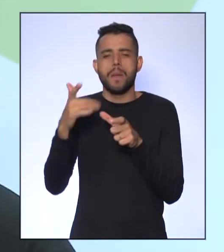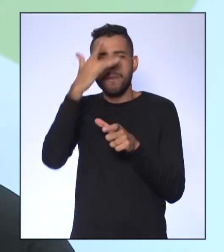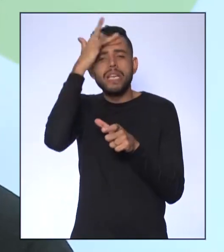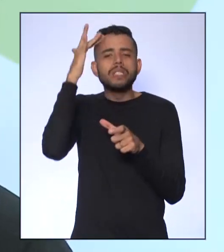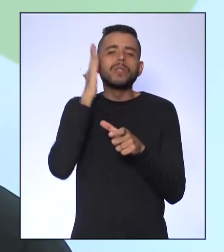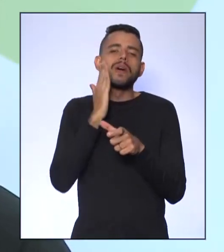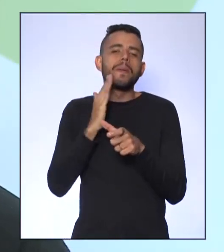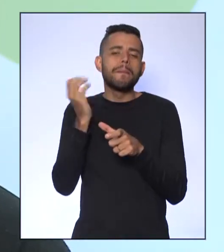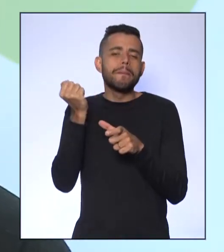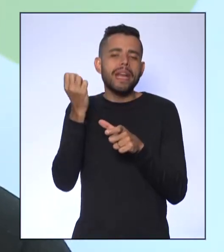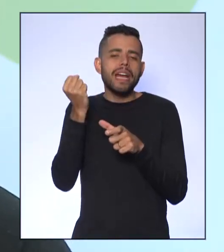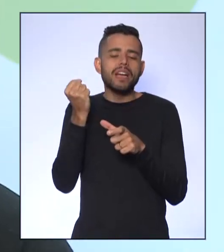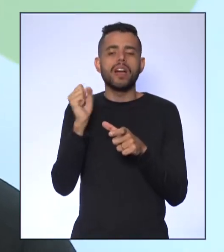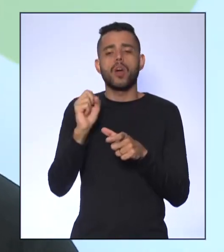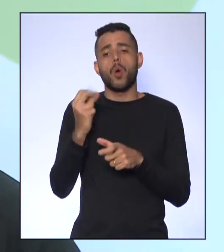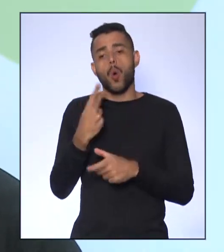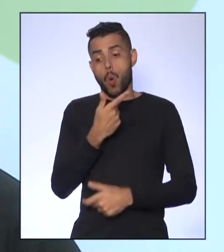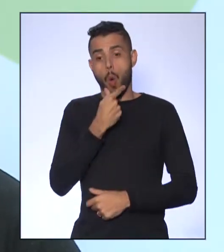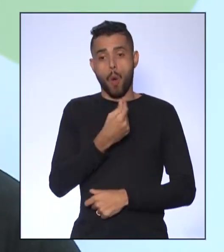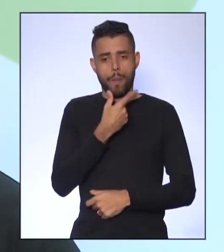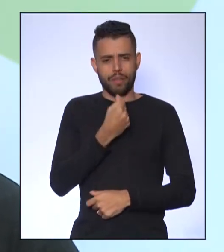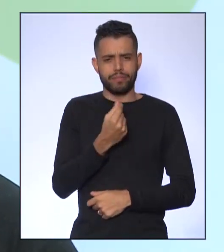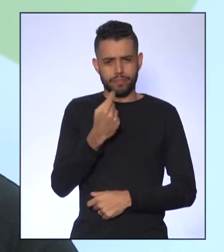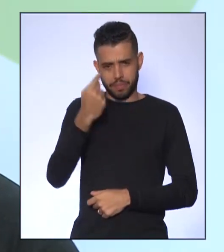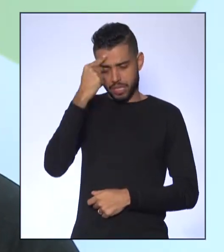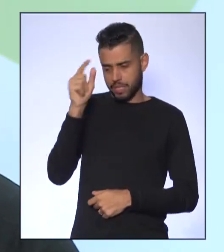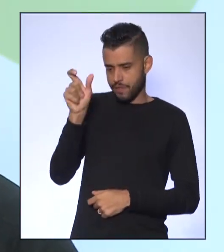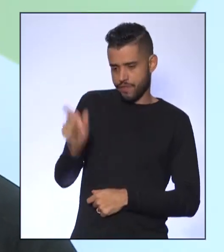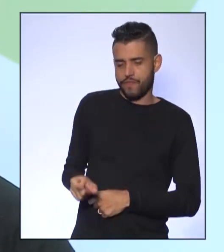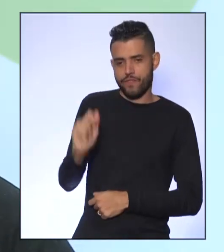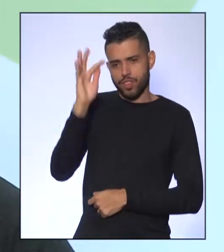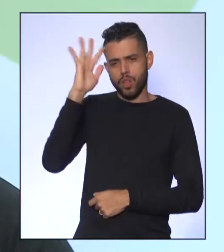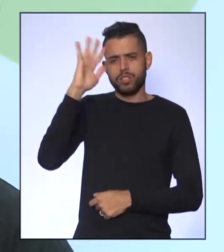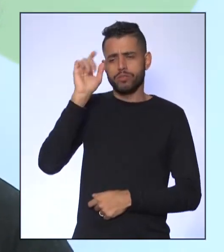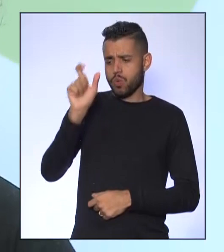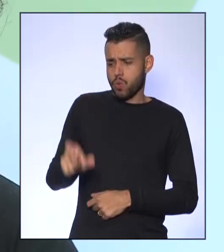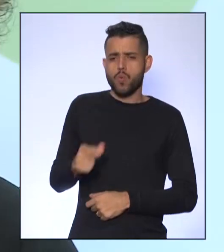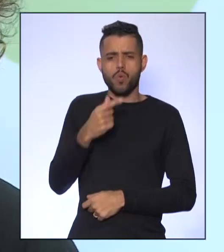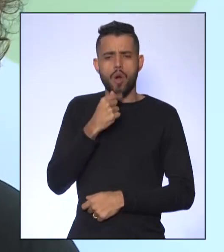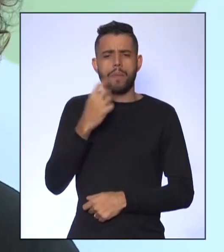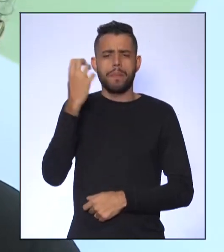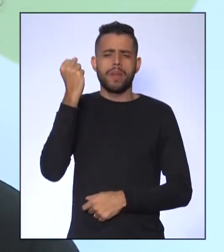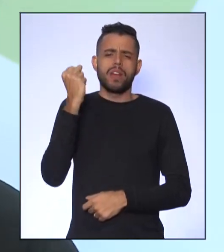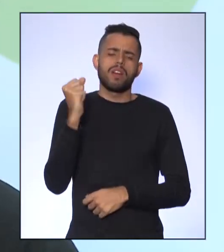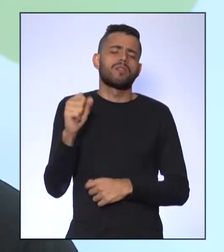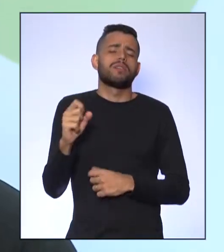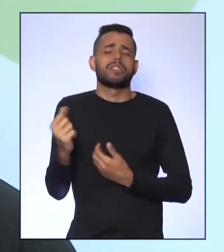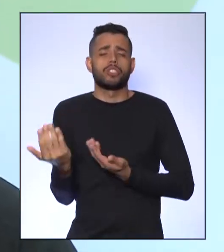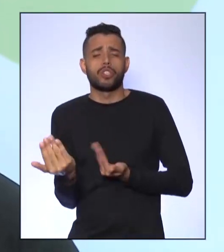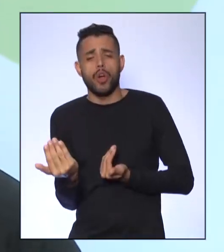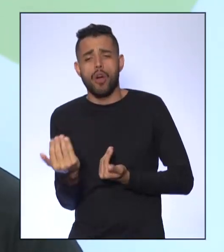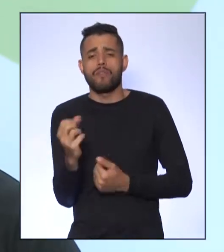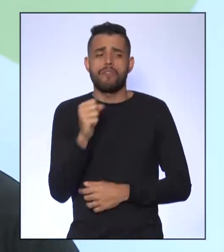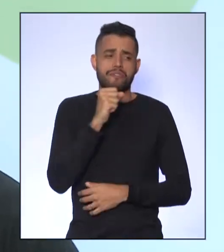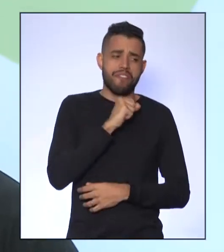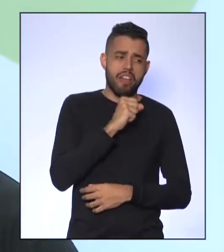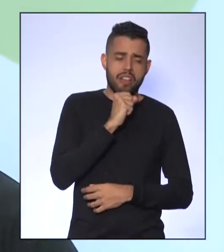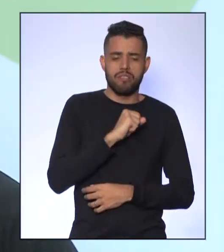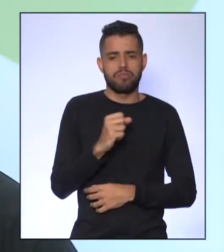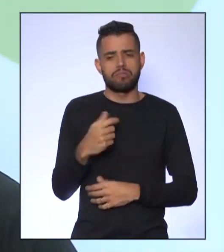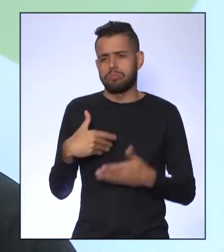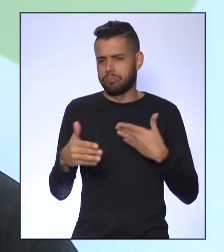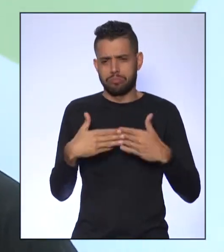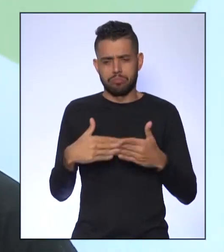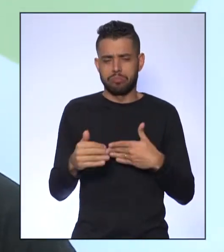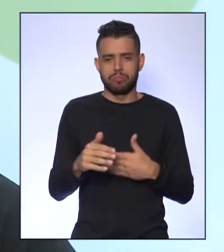verdade? Quando a gente pensa em filósofo, em geral a gente pensa num homem branco, ainda que ele seja jovem ou que ele seja velho. E é uma